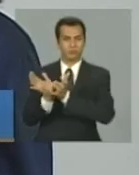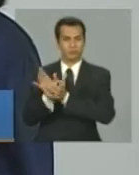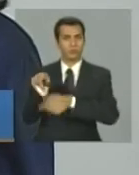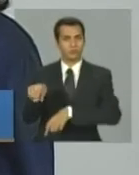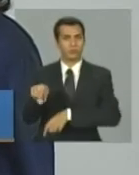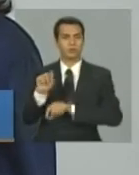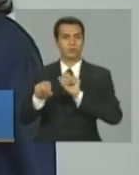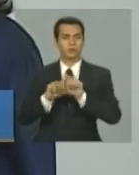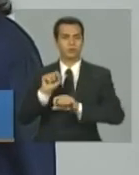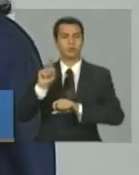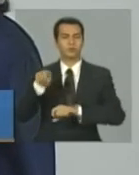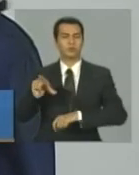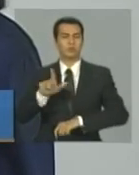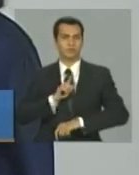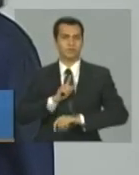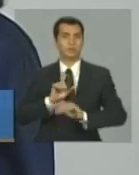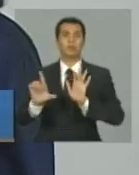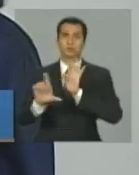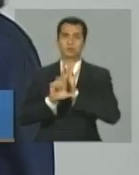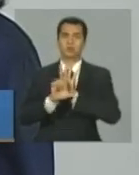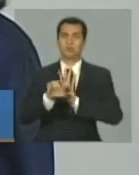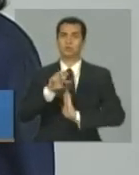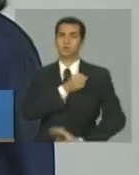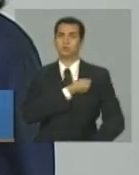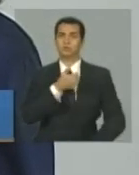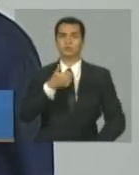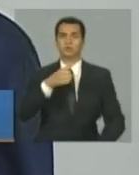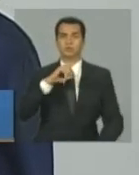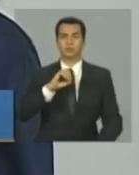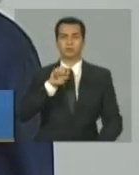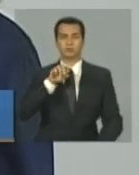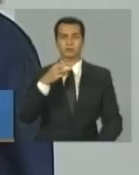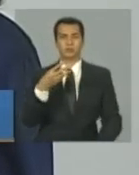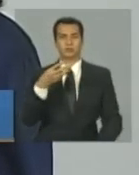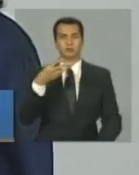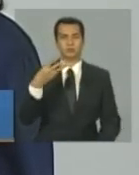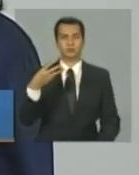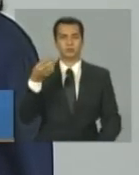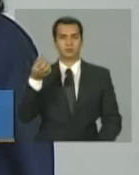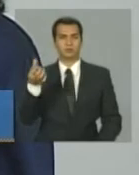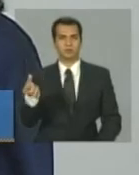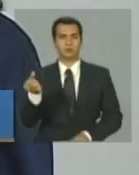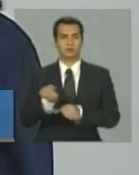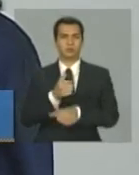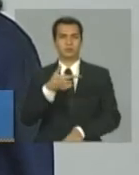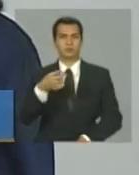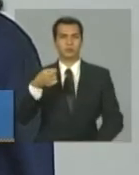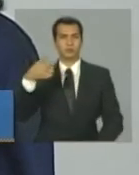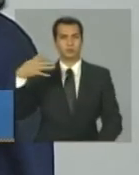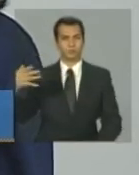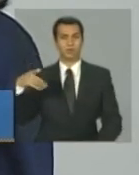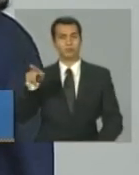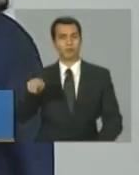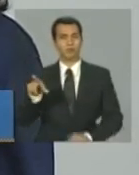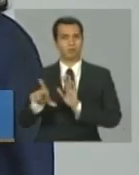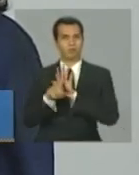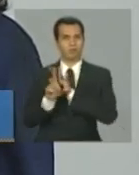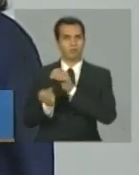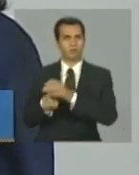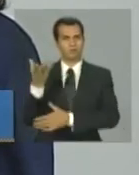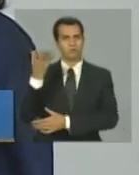14 da lei 10.836 do ano de 2004 que cria o programa Bolsa Família